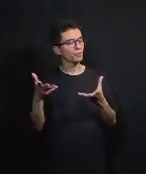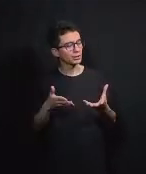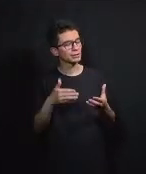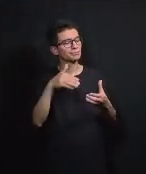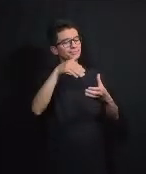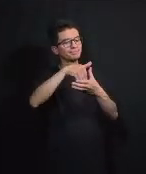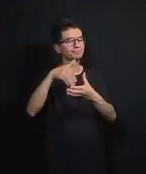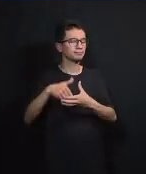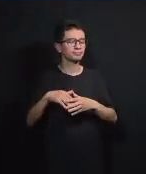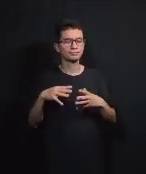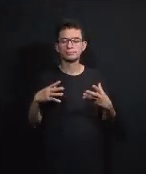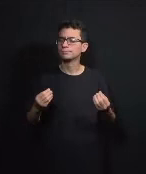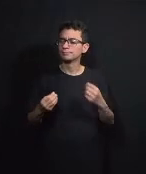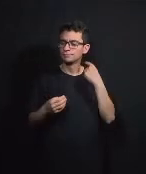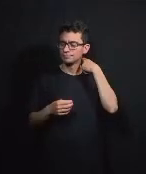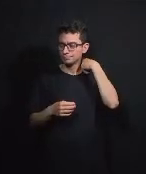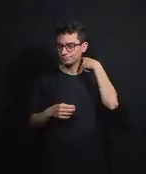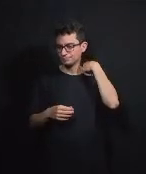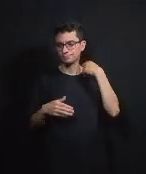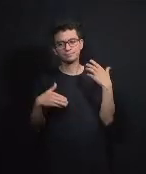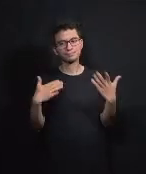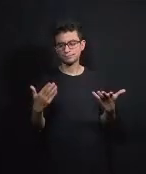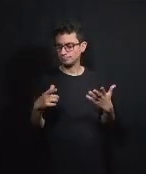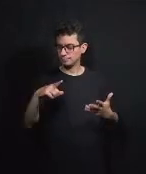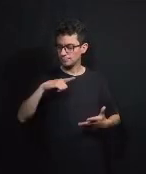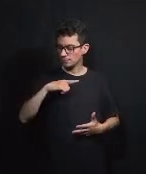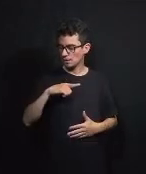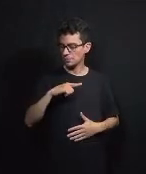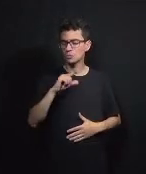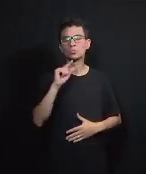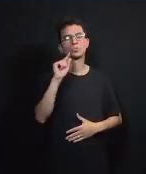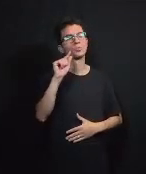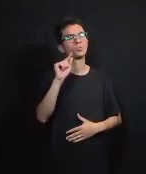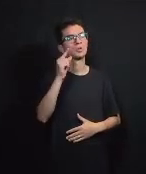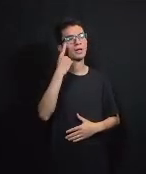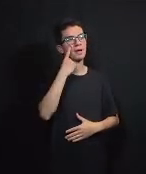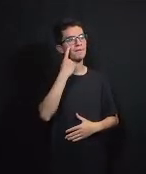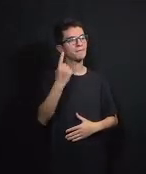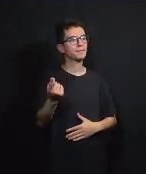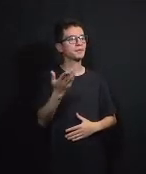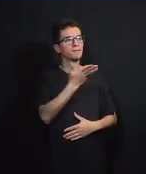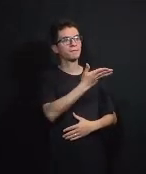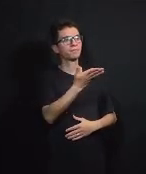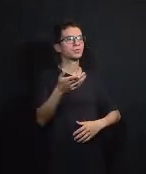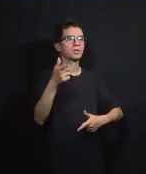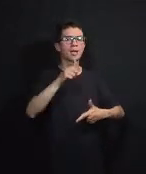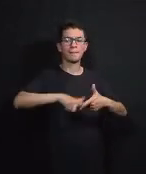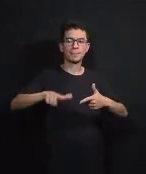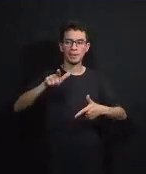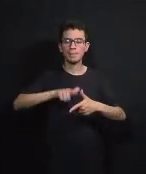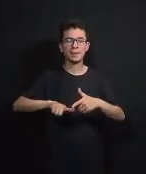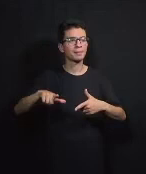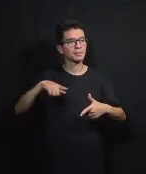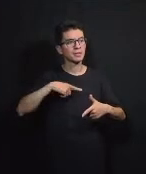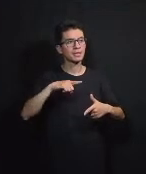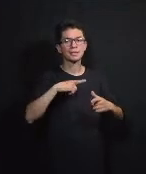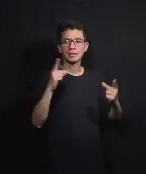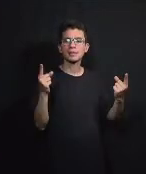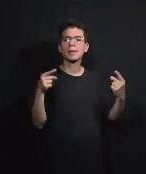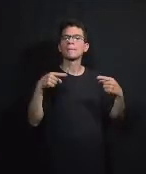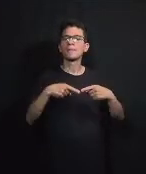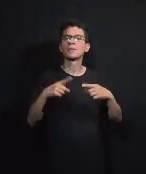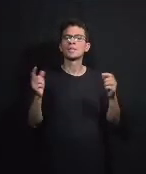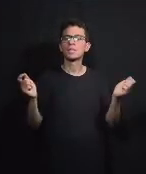valores democráticos. Então, aí nós temos um problema de ordem específica do Brasil que